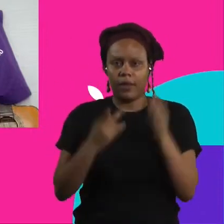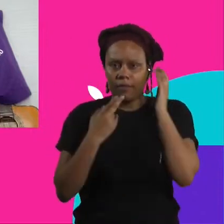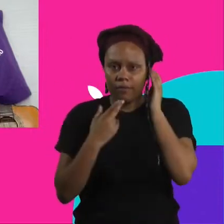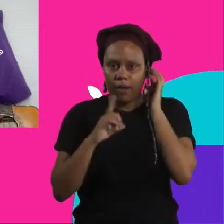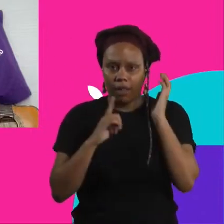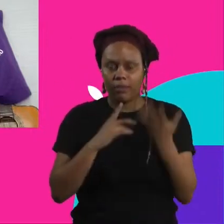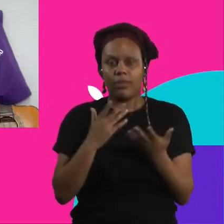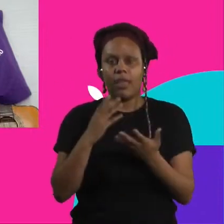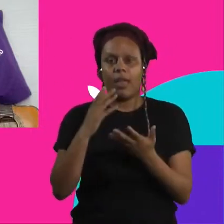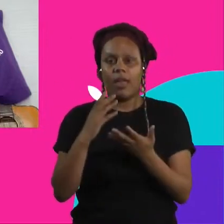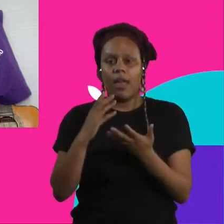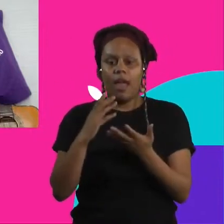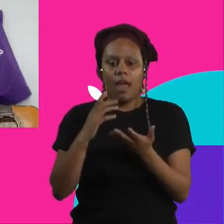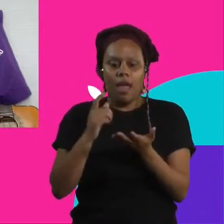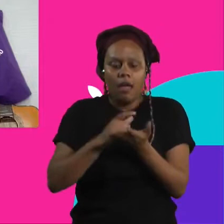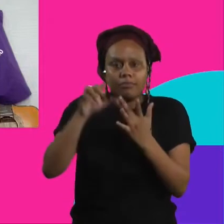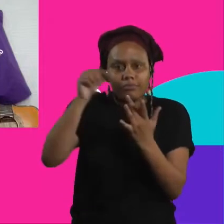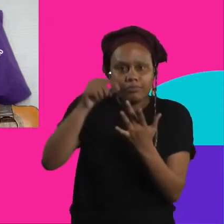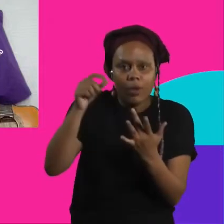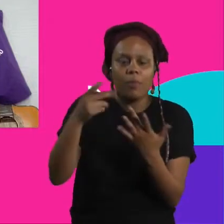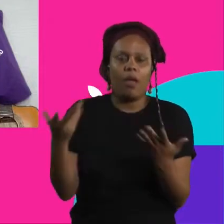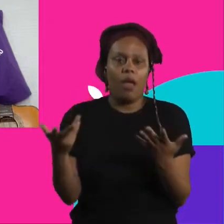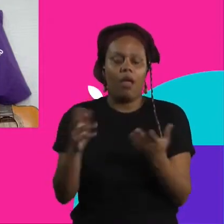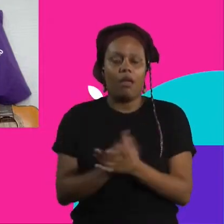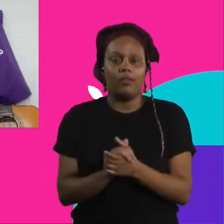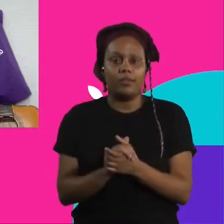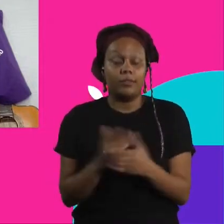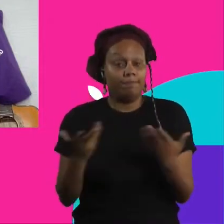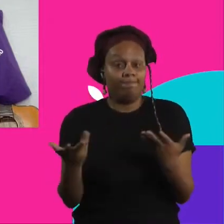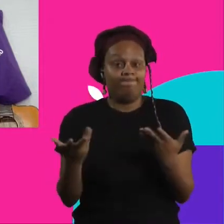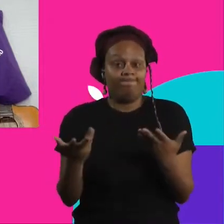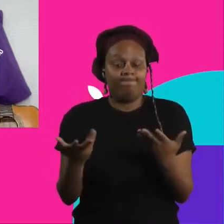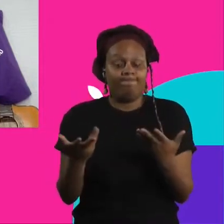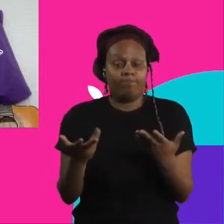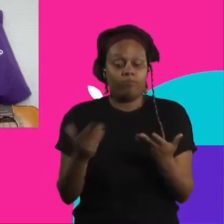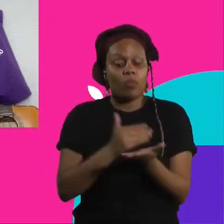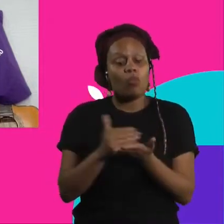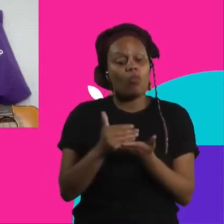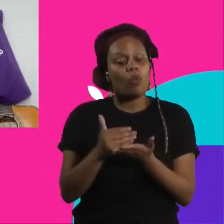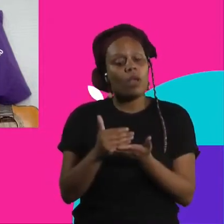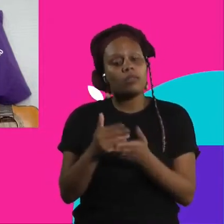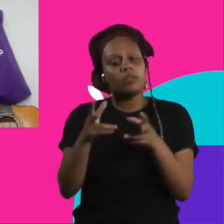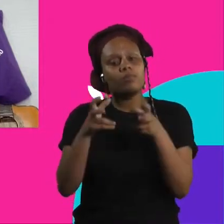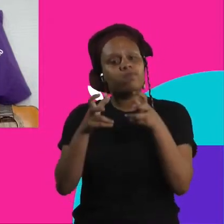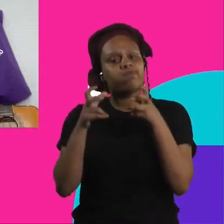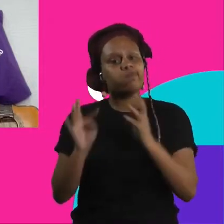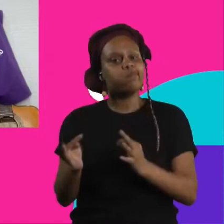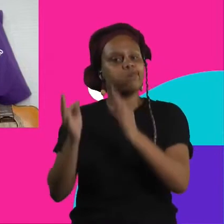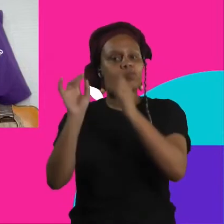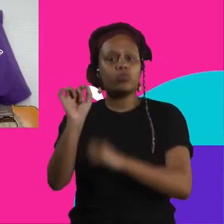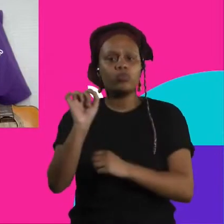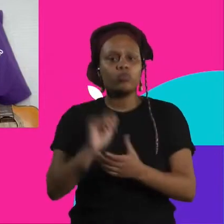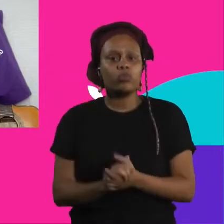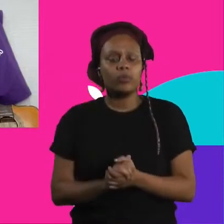pirâmide. Então isso é muito sério, né? Como é que a gente, no início, a gente enxergava essa tecnologia como